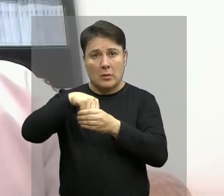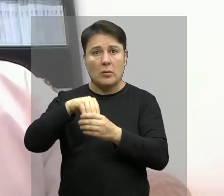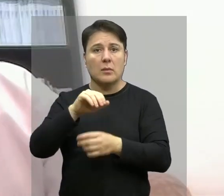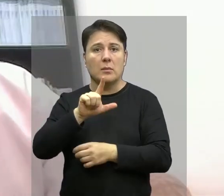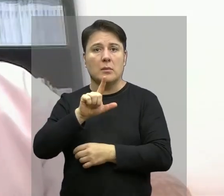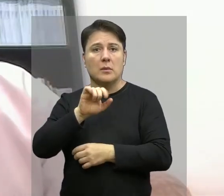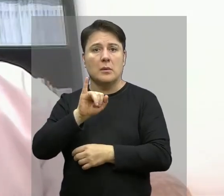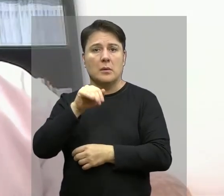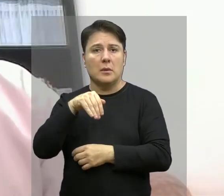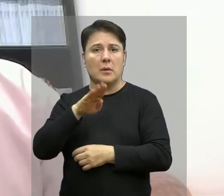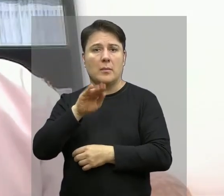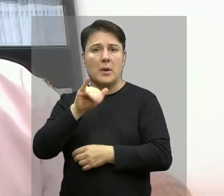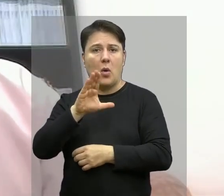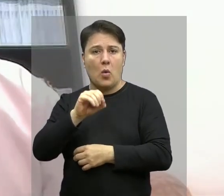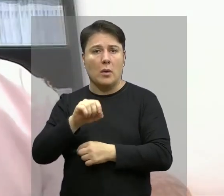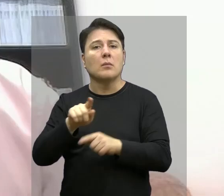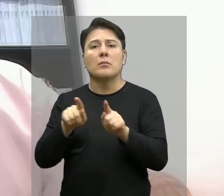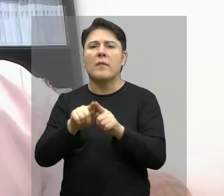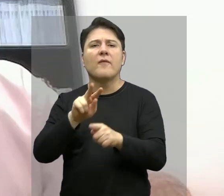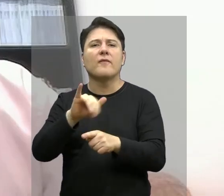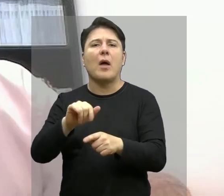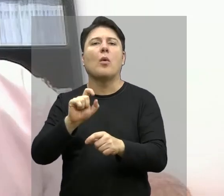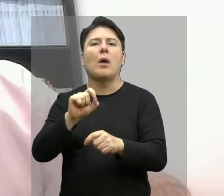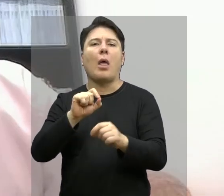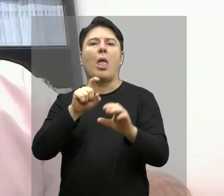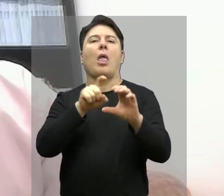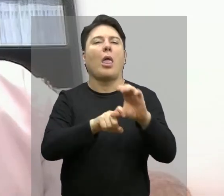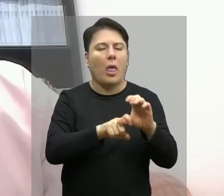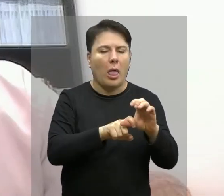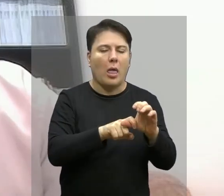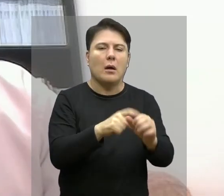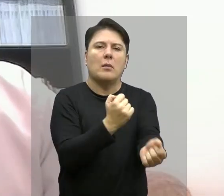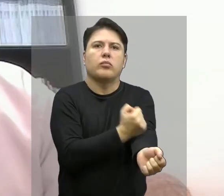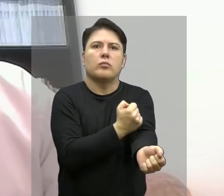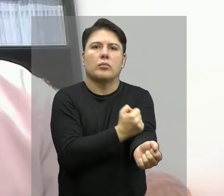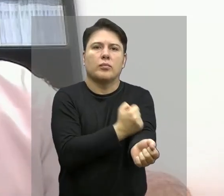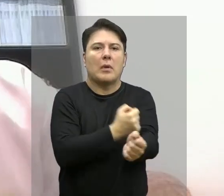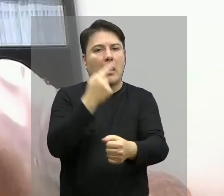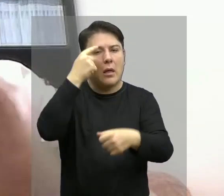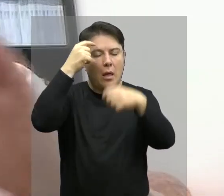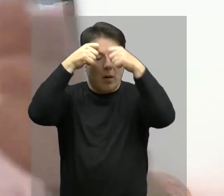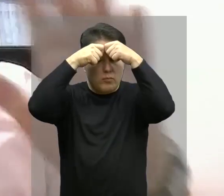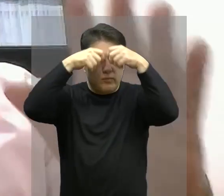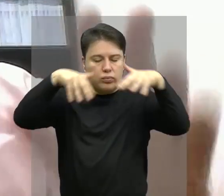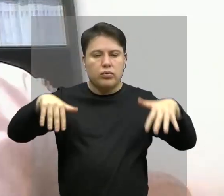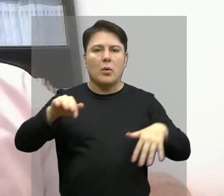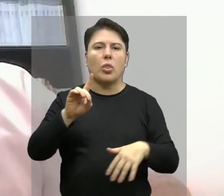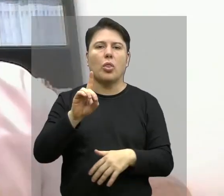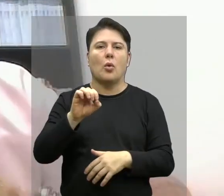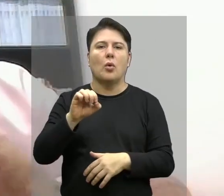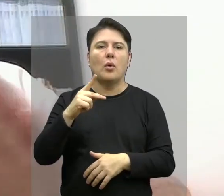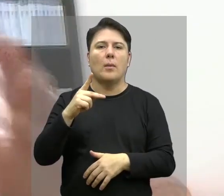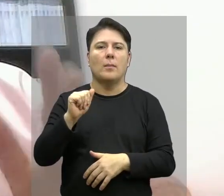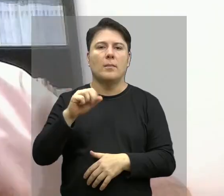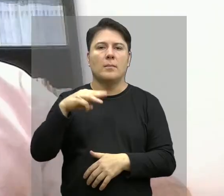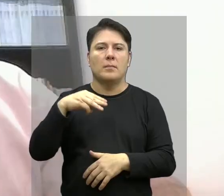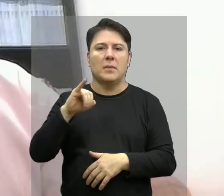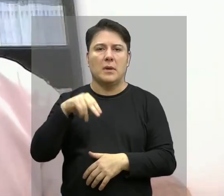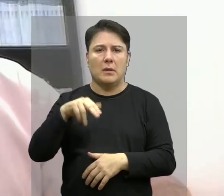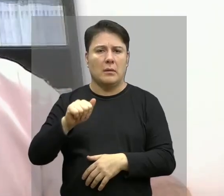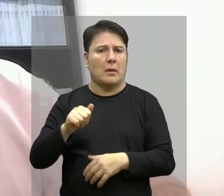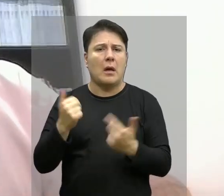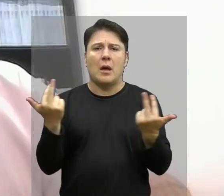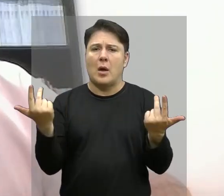vai causar dependência, né, a liberação de dopamina, o mesmo mecanismo, não tem nada que